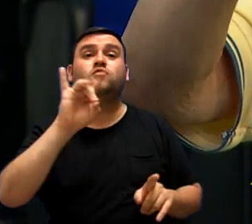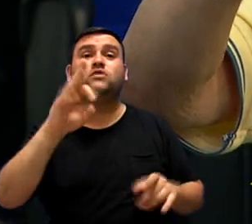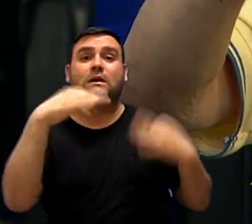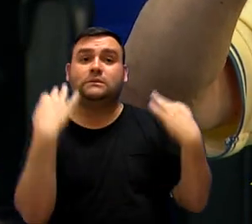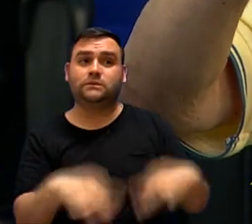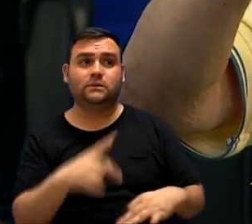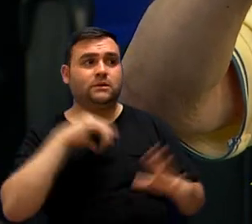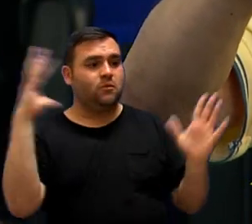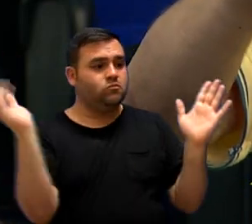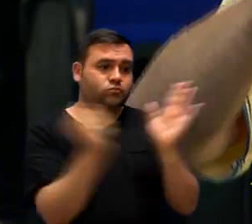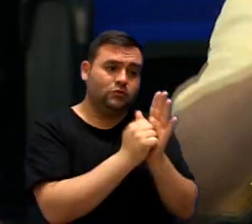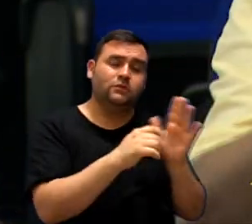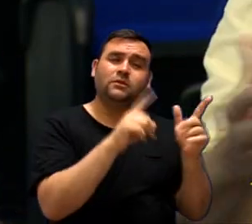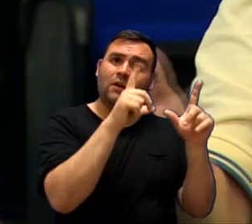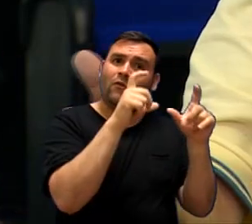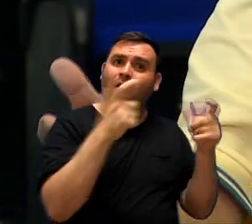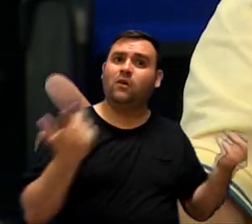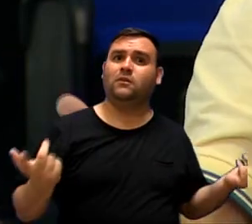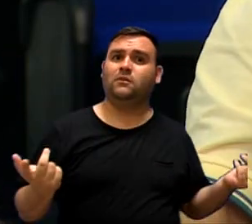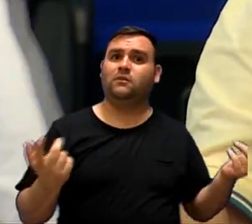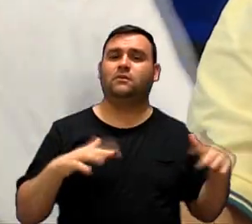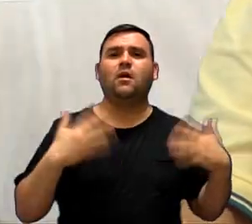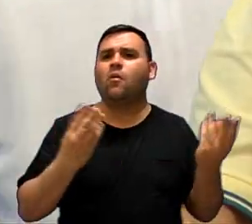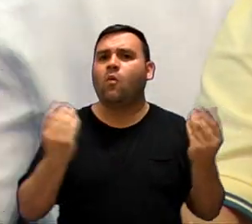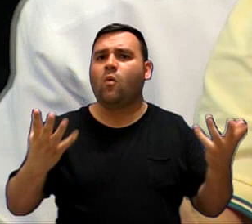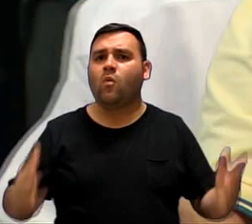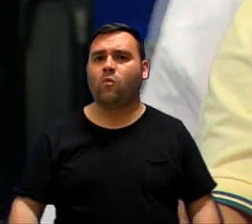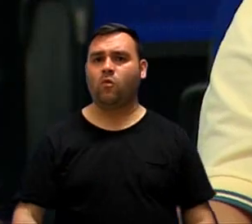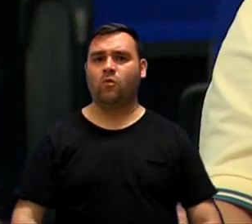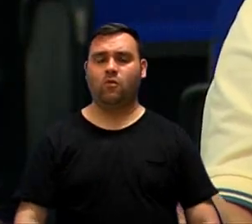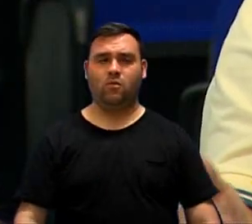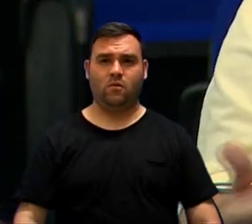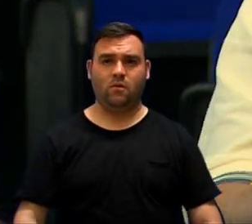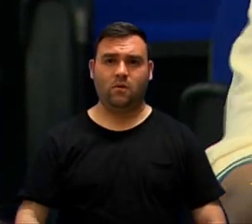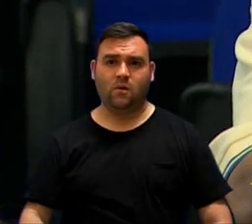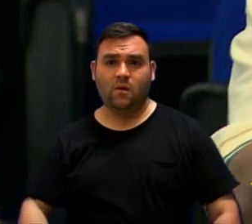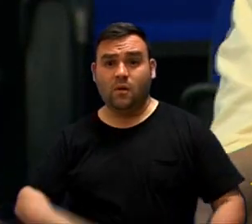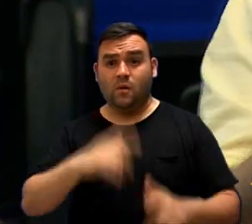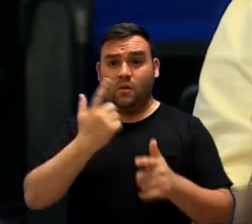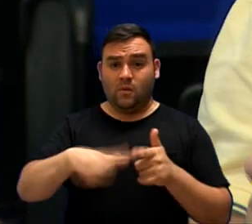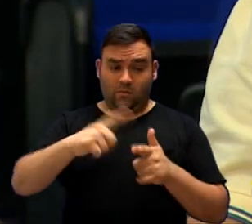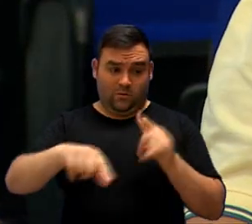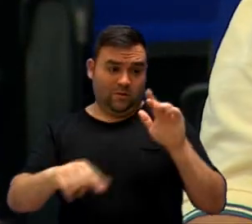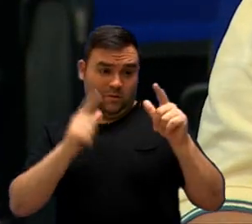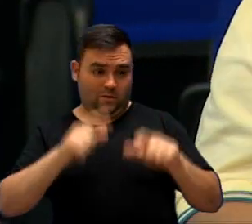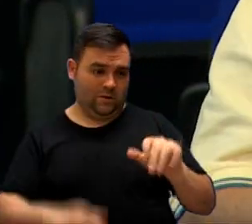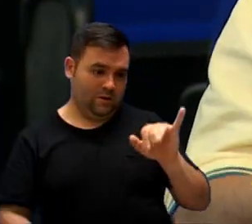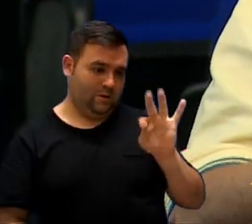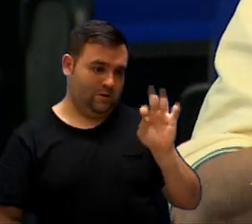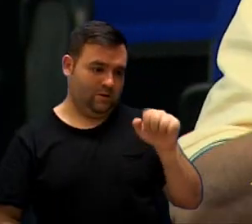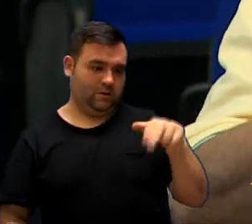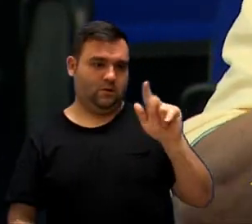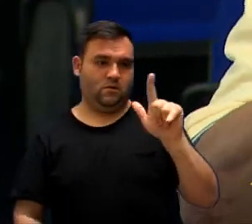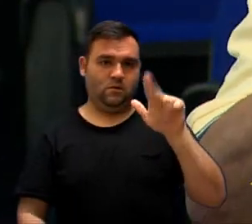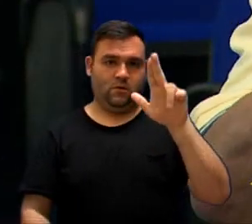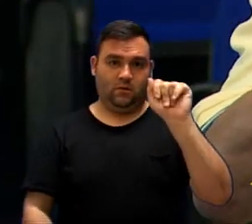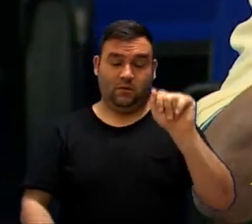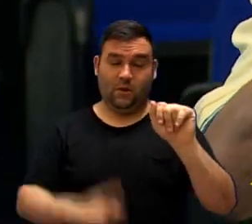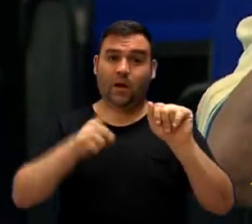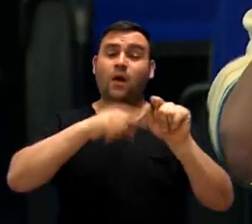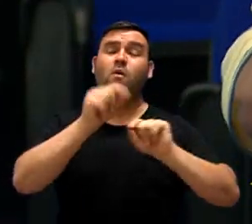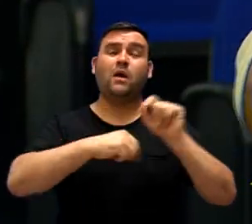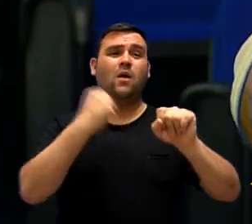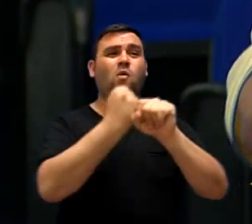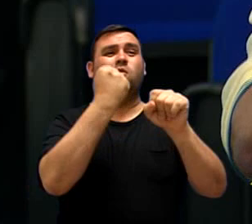tudo. Então, como é que faz? O problema do Itanguá, nós estamos falando de alguma obra